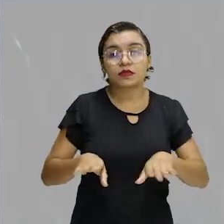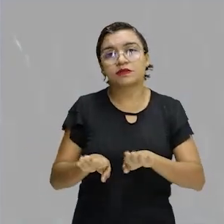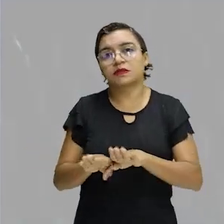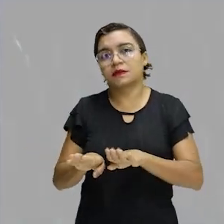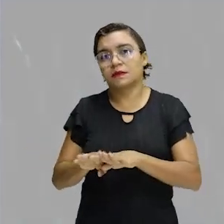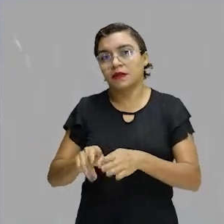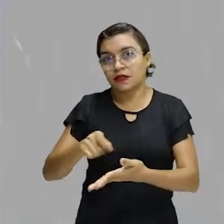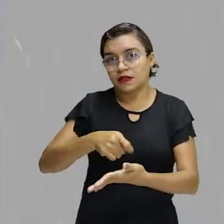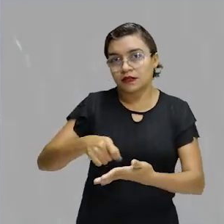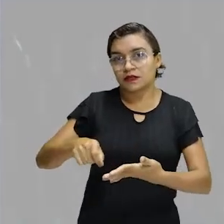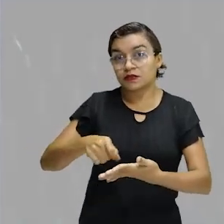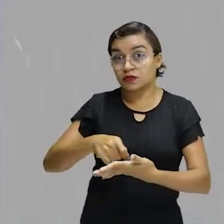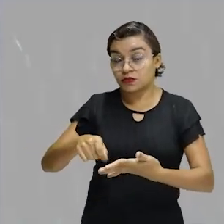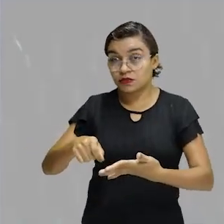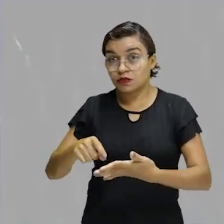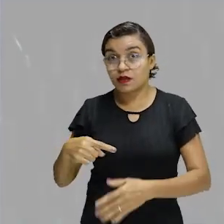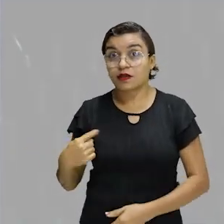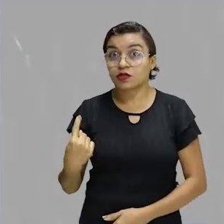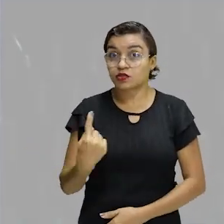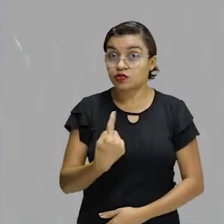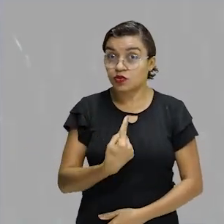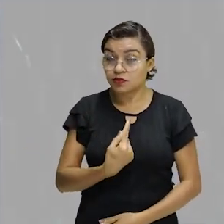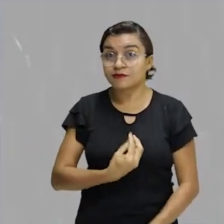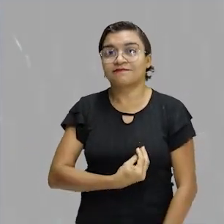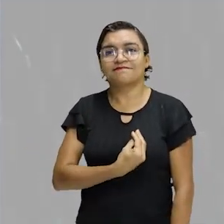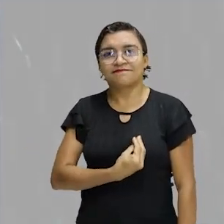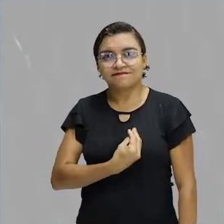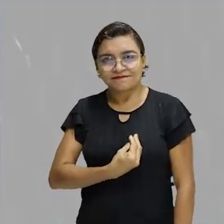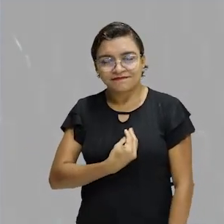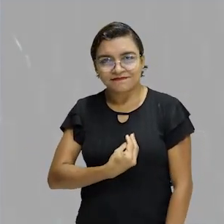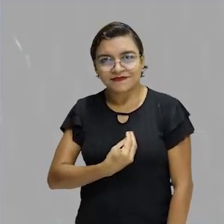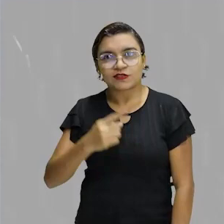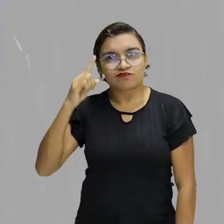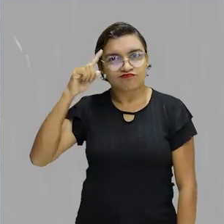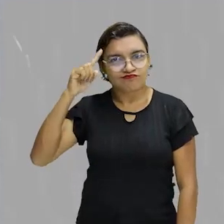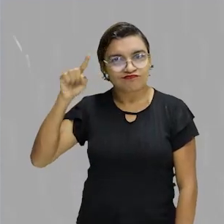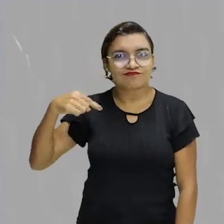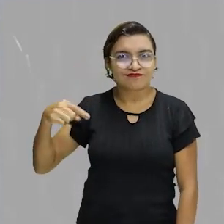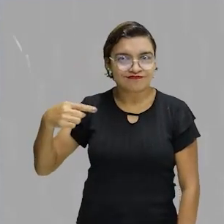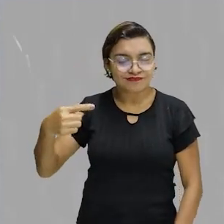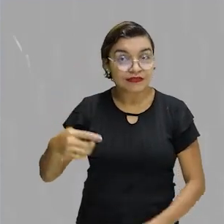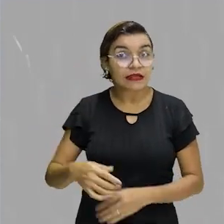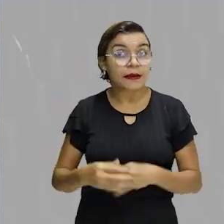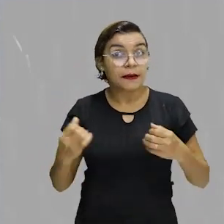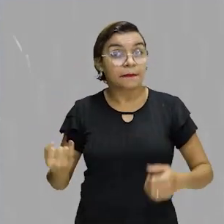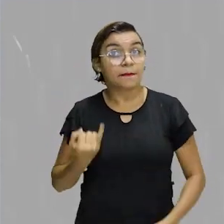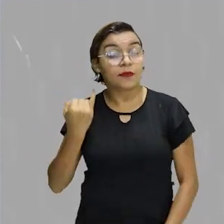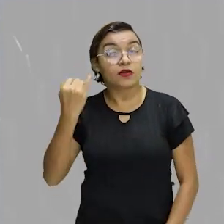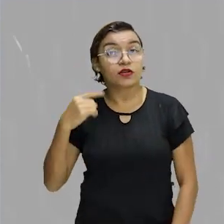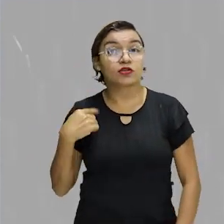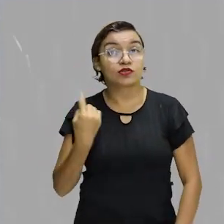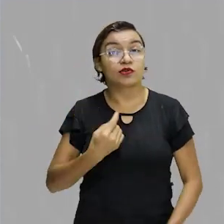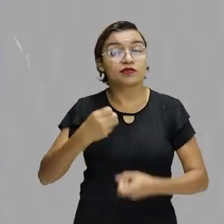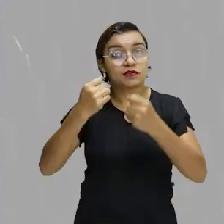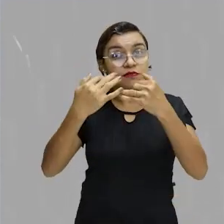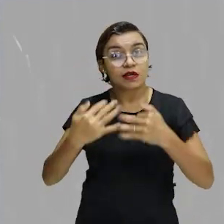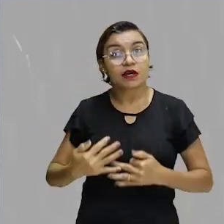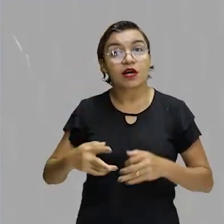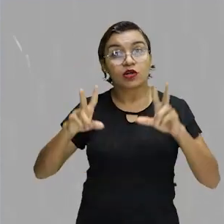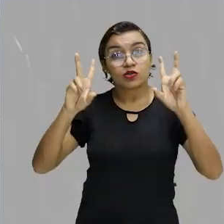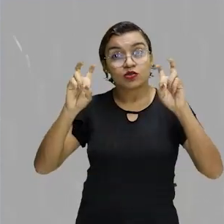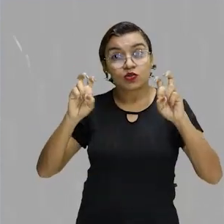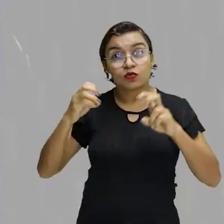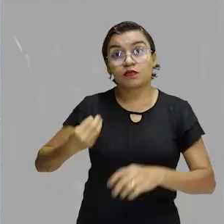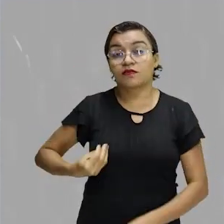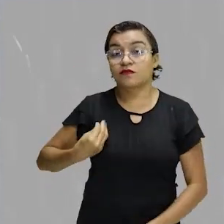fazem parte das nossas atividades diárias. Por isso que é importante, quando a gente fala de rotina, nós associarmos com coisas